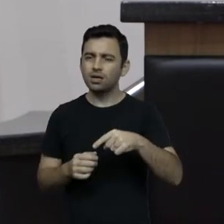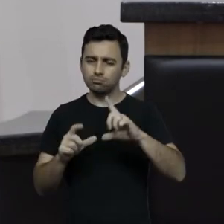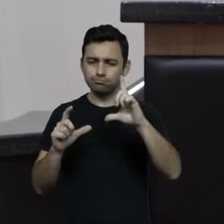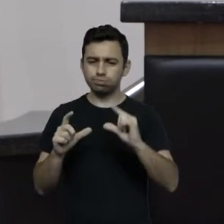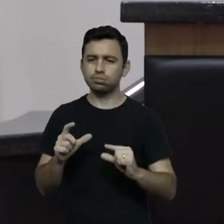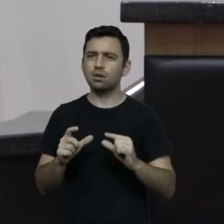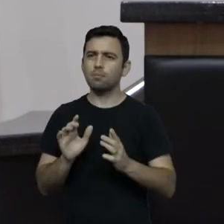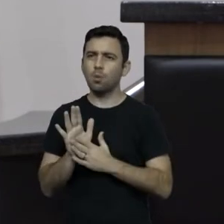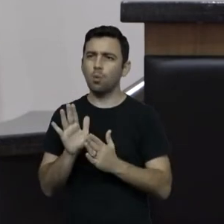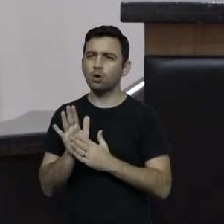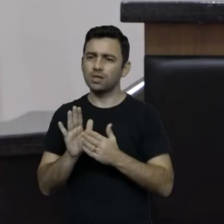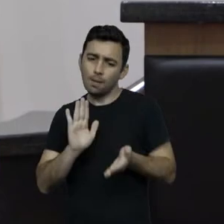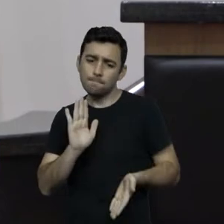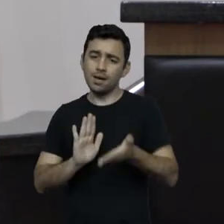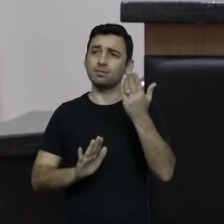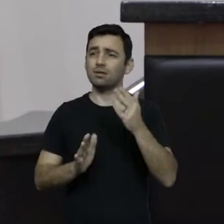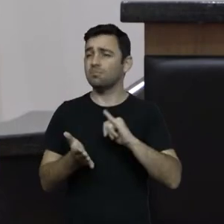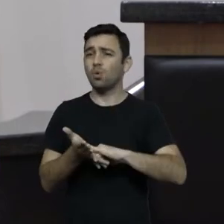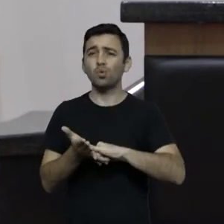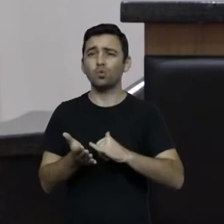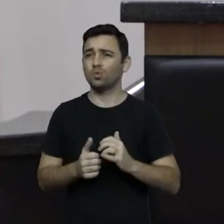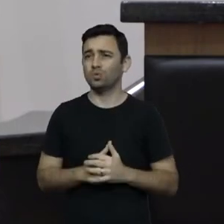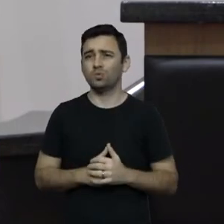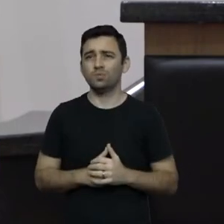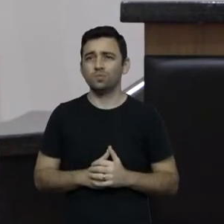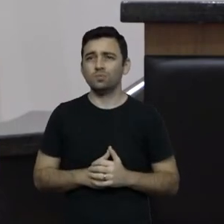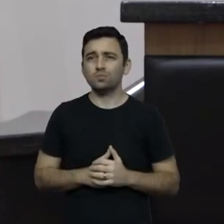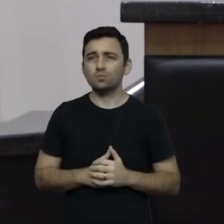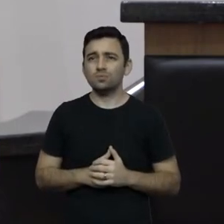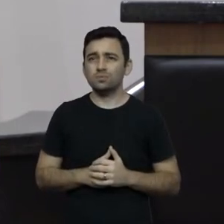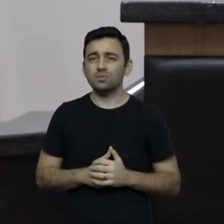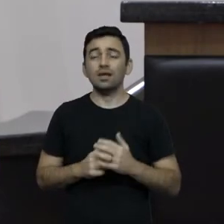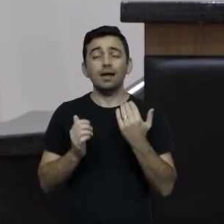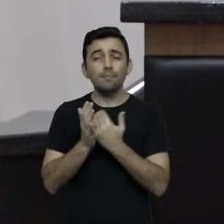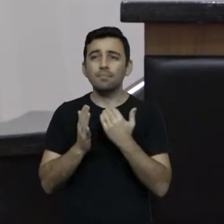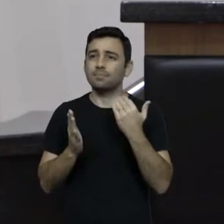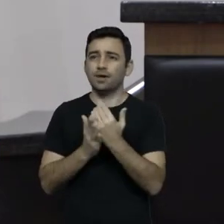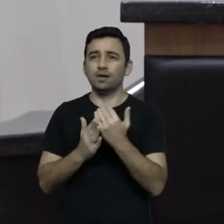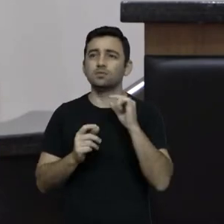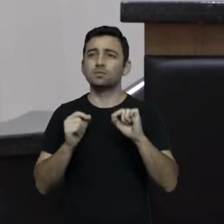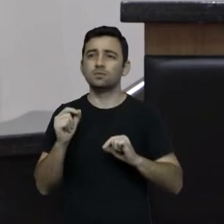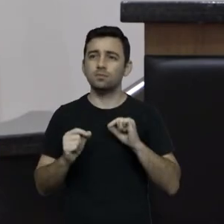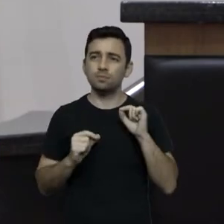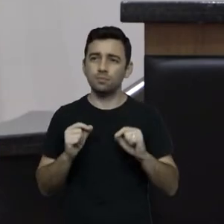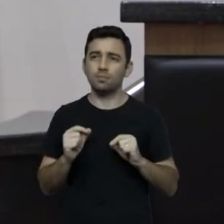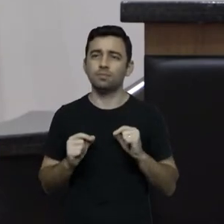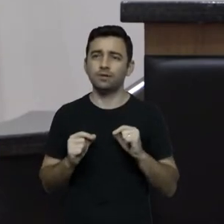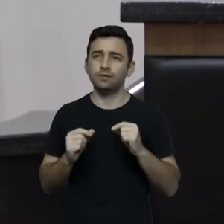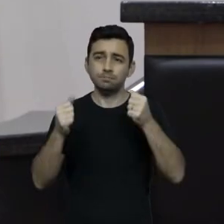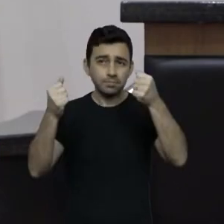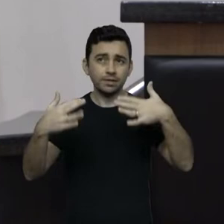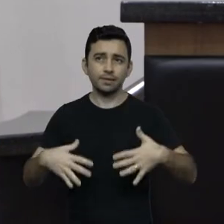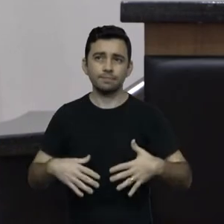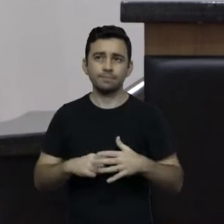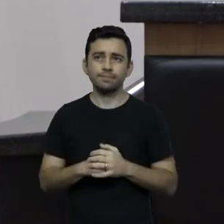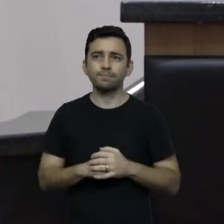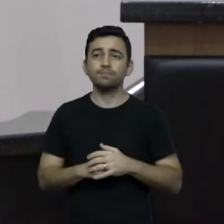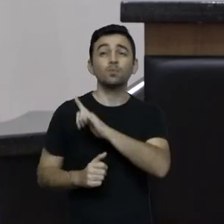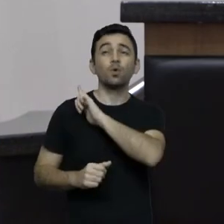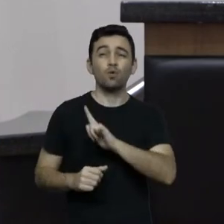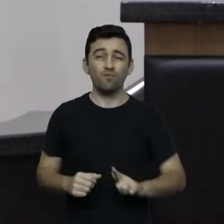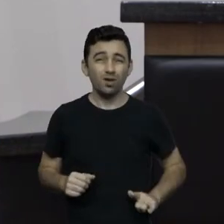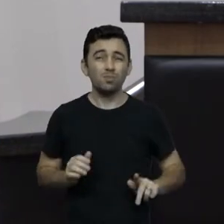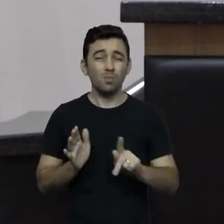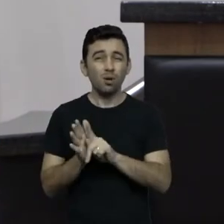vantajosa e Pimenta imposto eu e mais e mais o governo